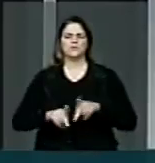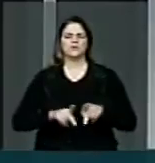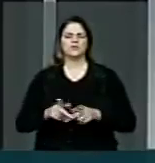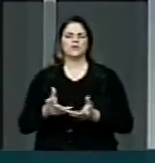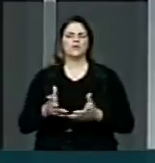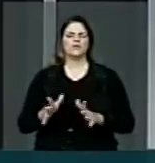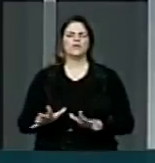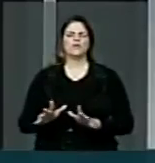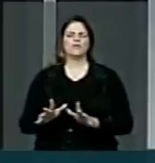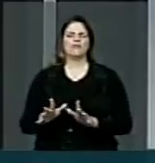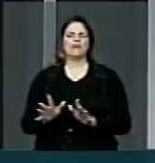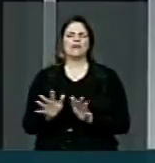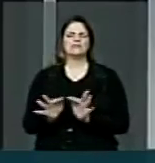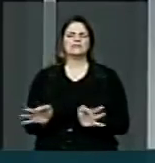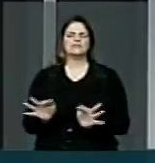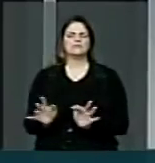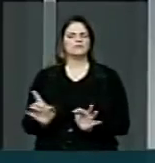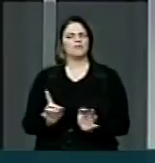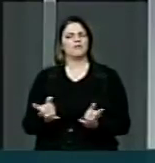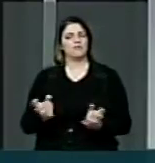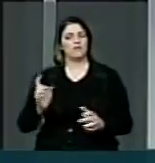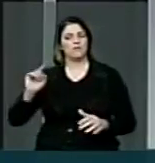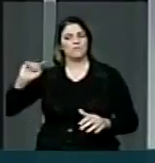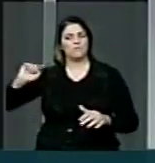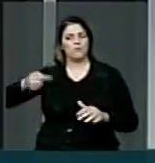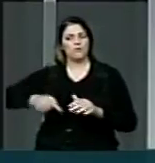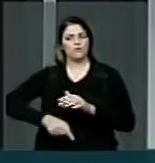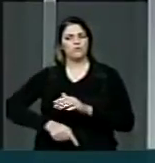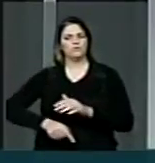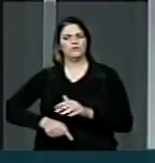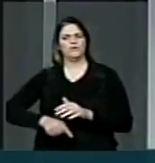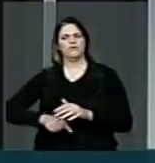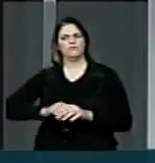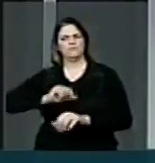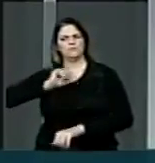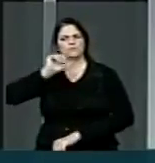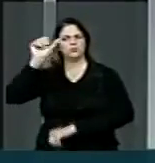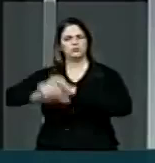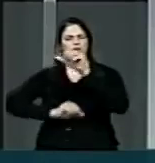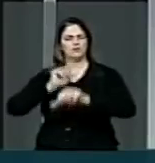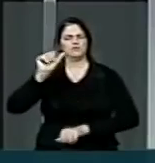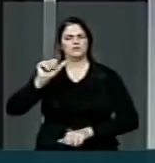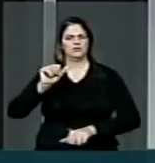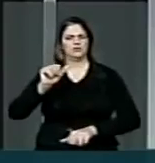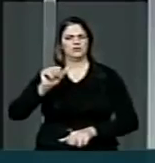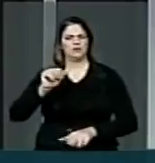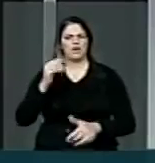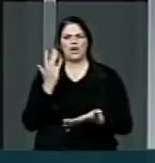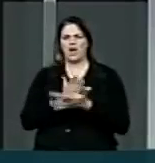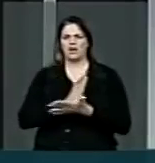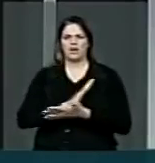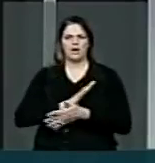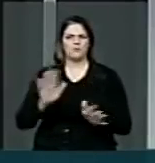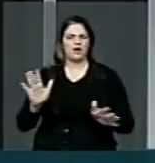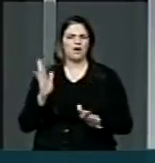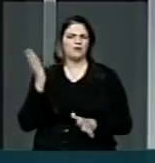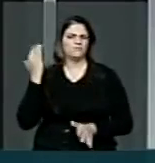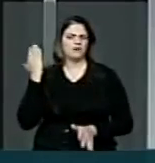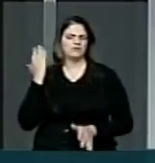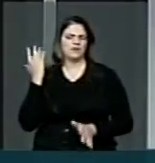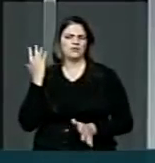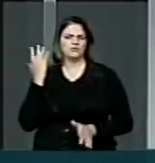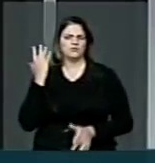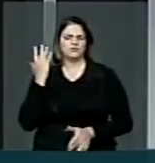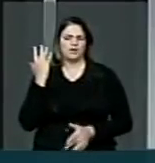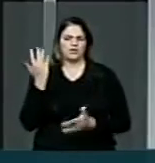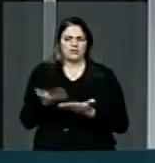uma reforma eleitoral profunda. Nós temos que acabar com essa absurdo que se